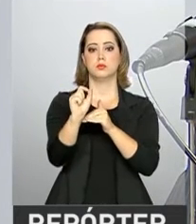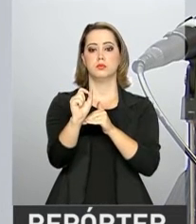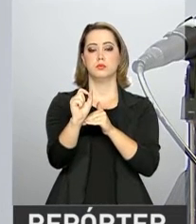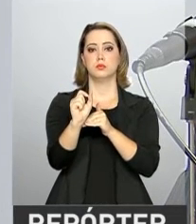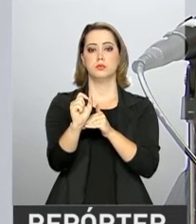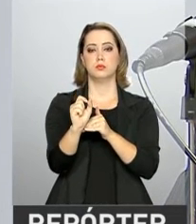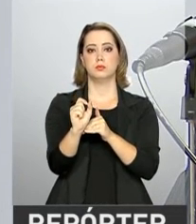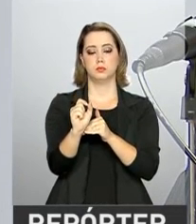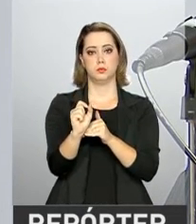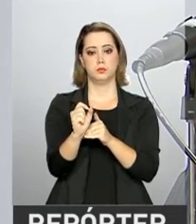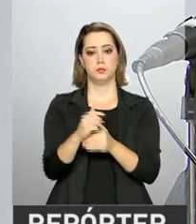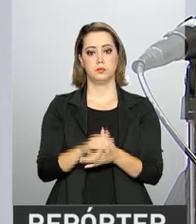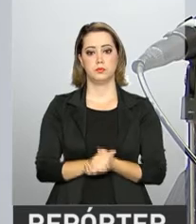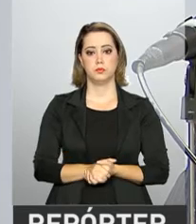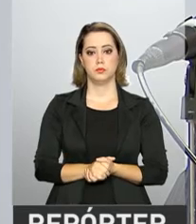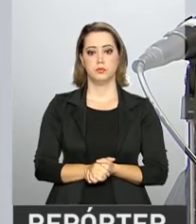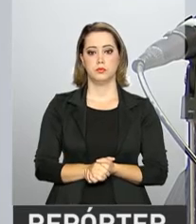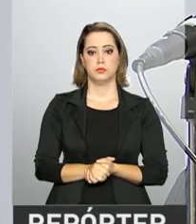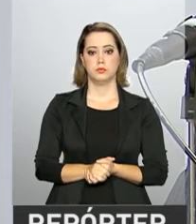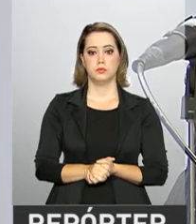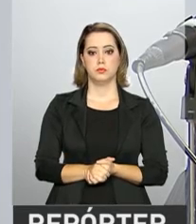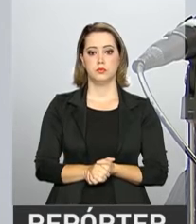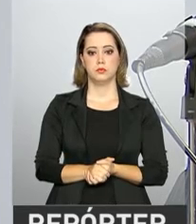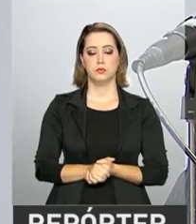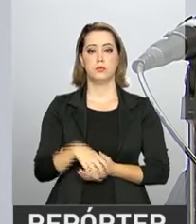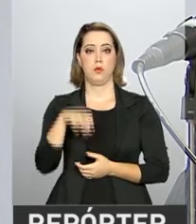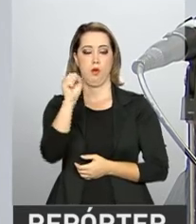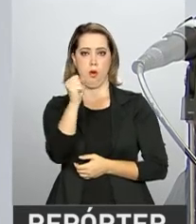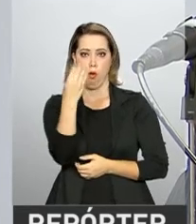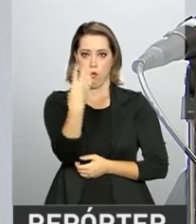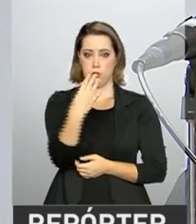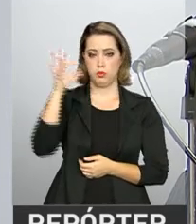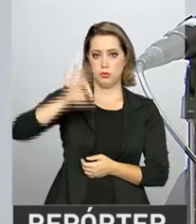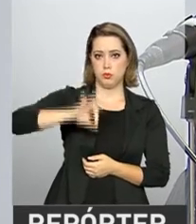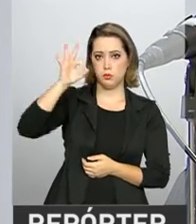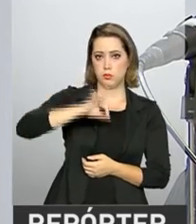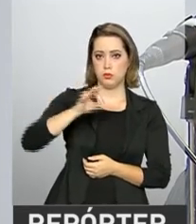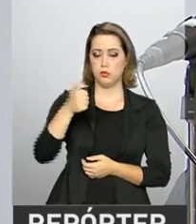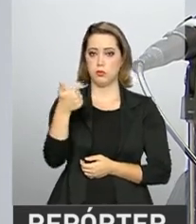ele foi de 84% em 12 meses.